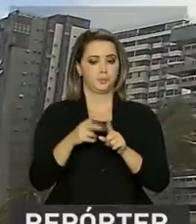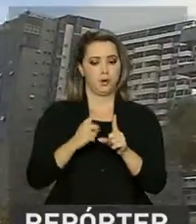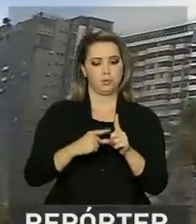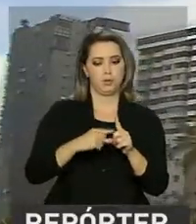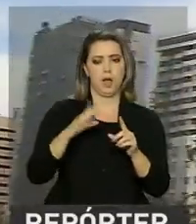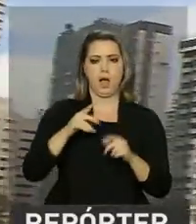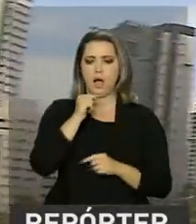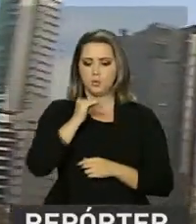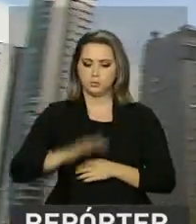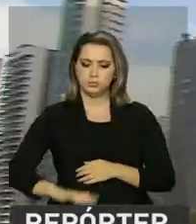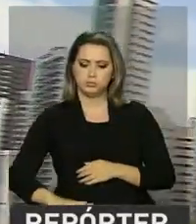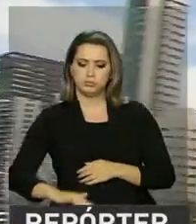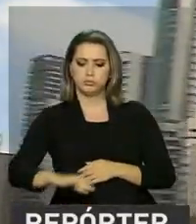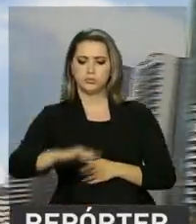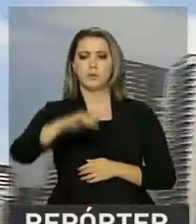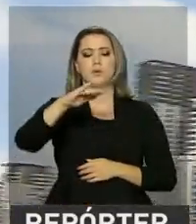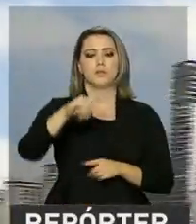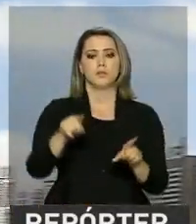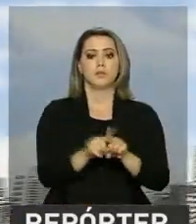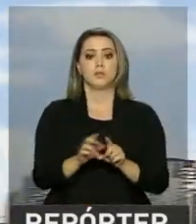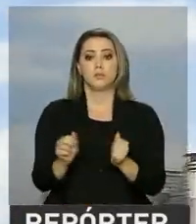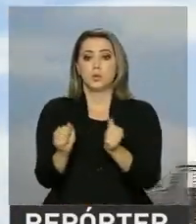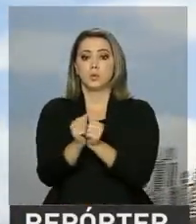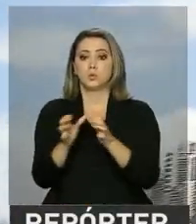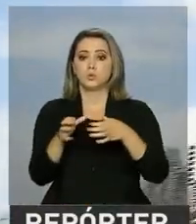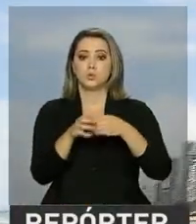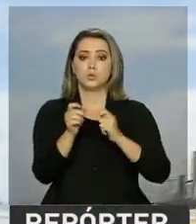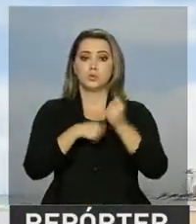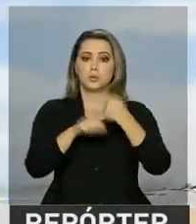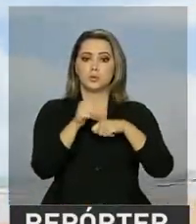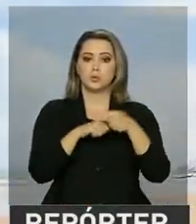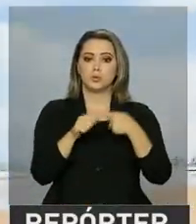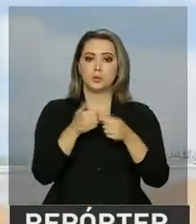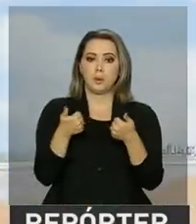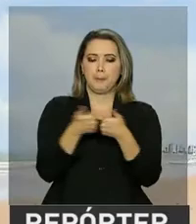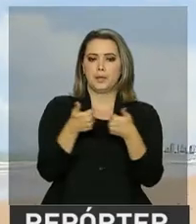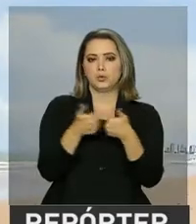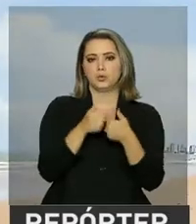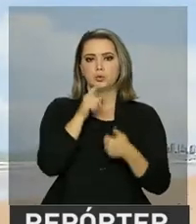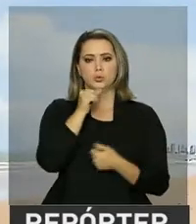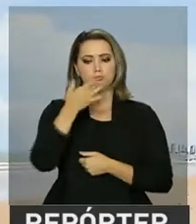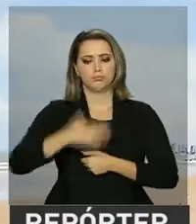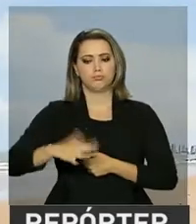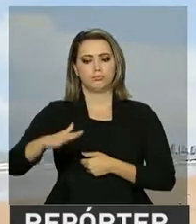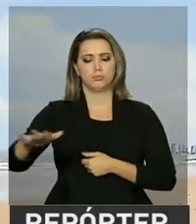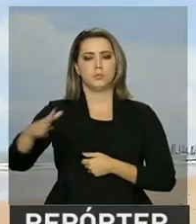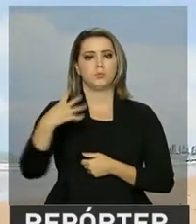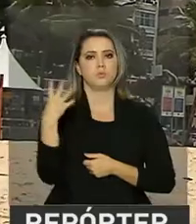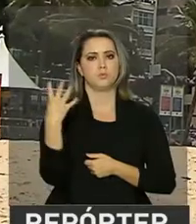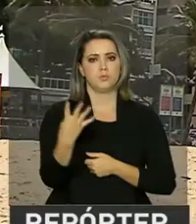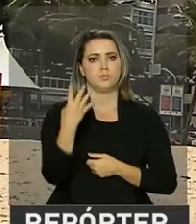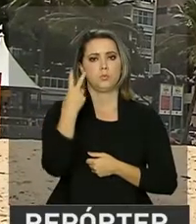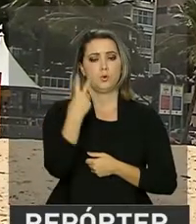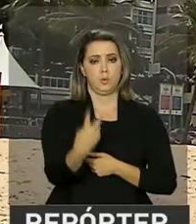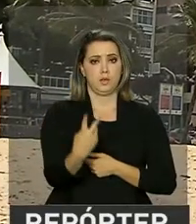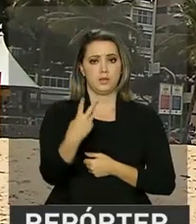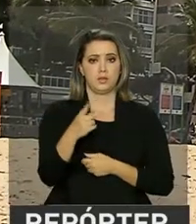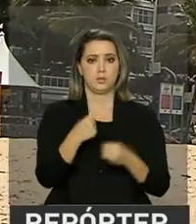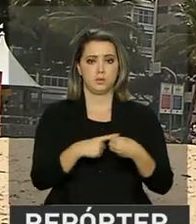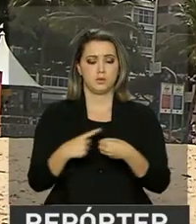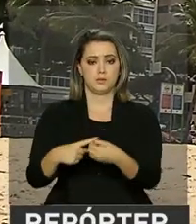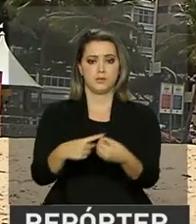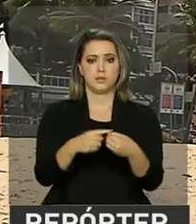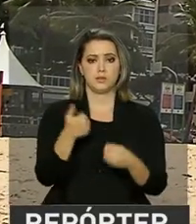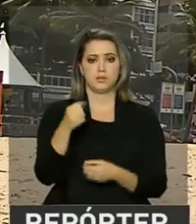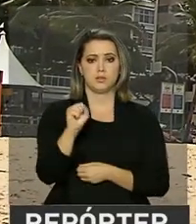concentração humana e econômica no litoral brasileiro já que das 42 regiões metropolitanas do país 18